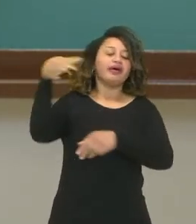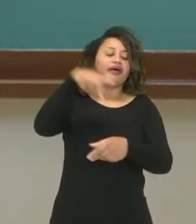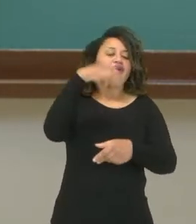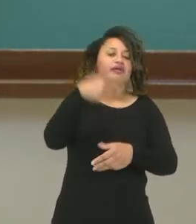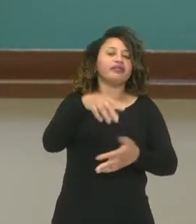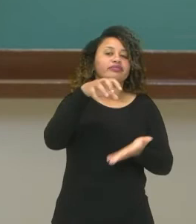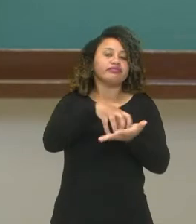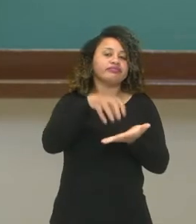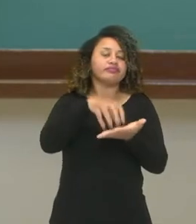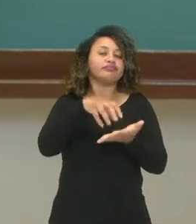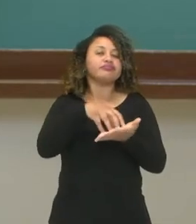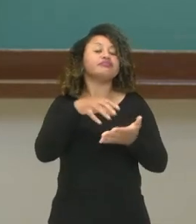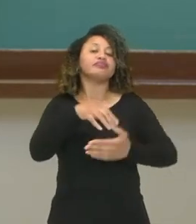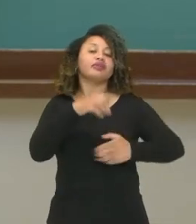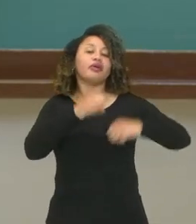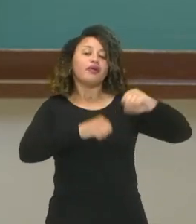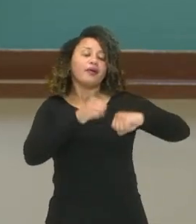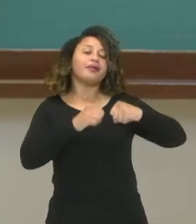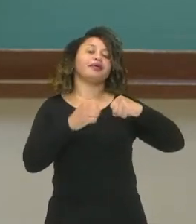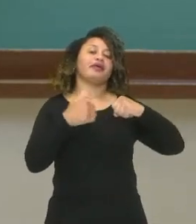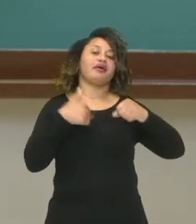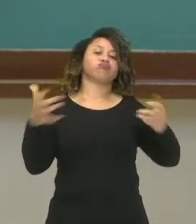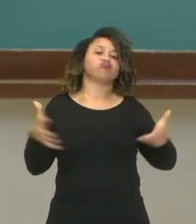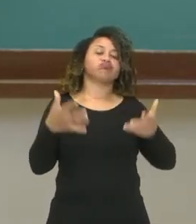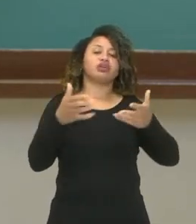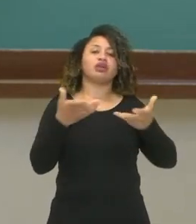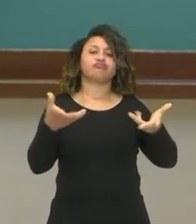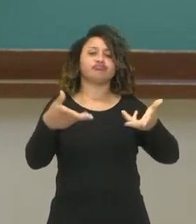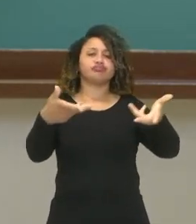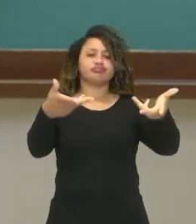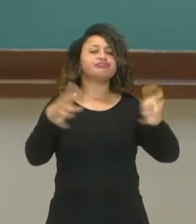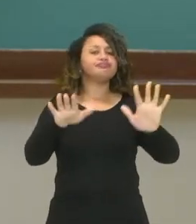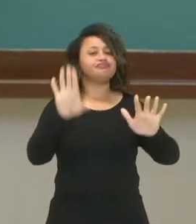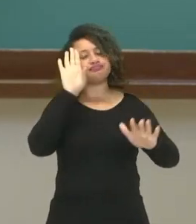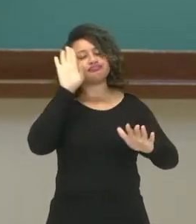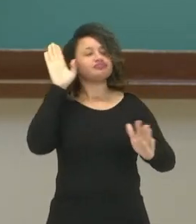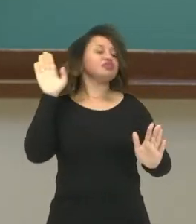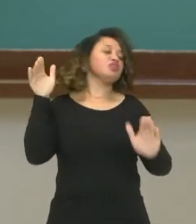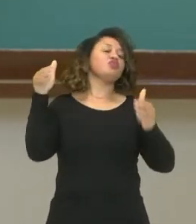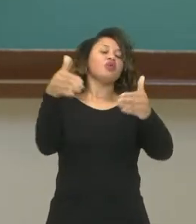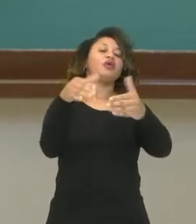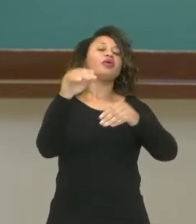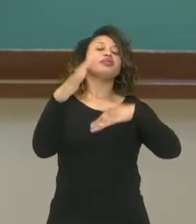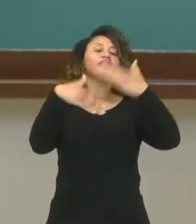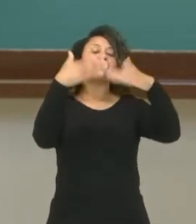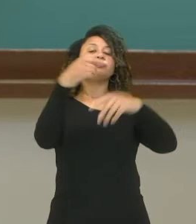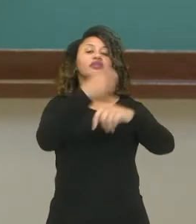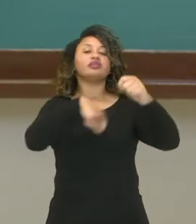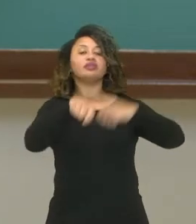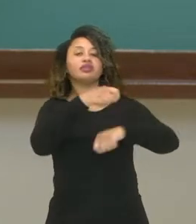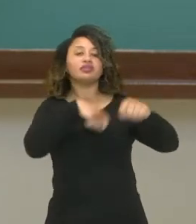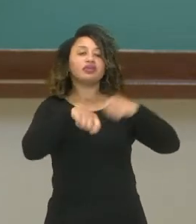seja, industrialização acelerada. Então, o principal foco, desenvolvimento econômico com